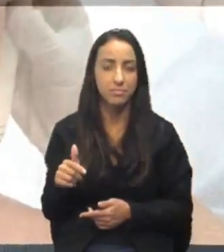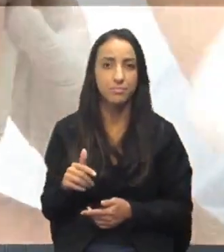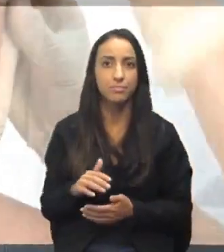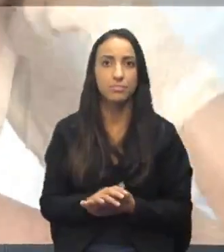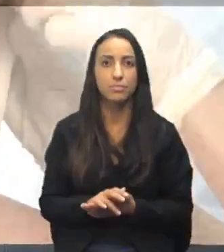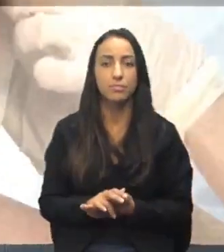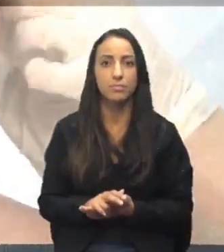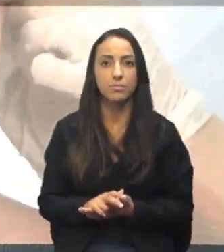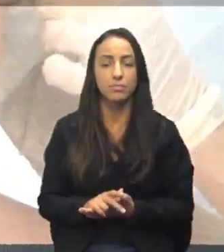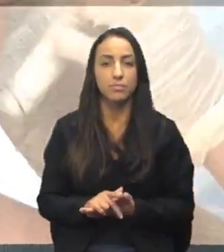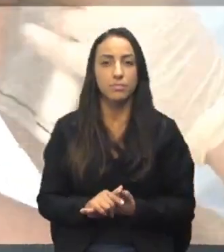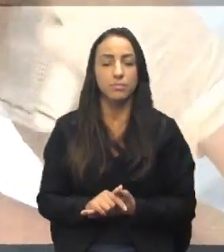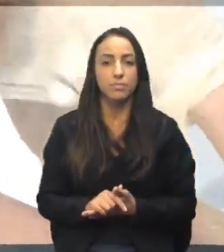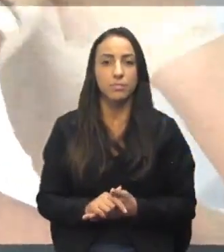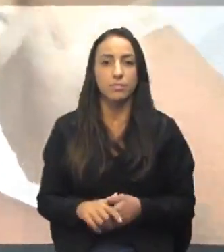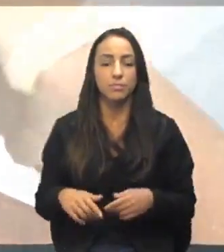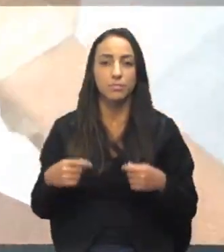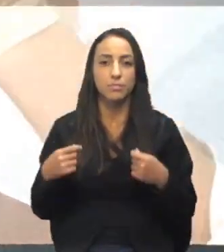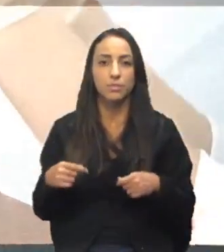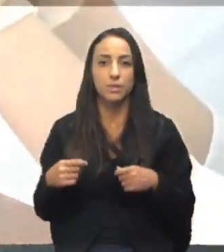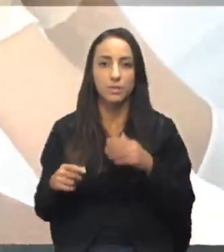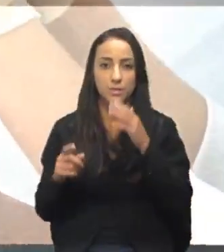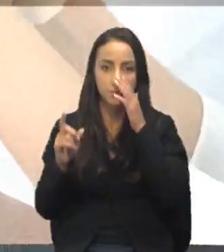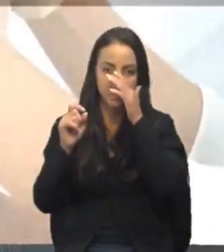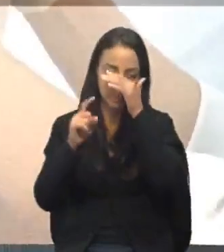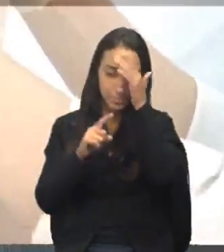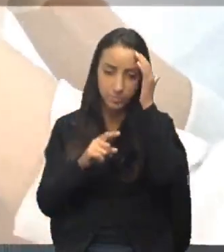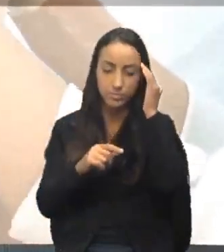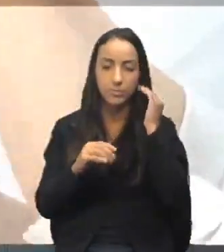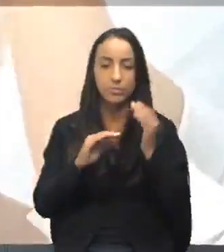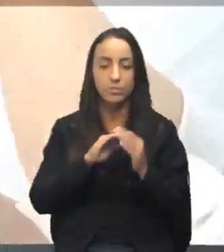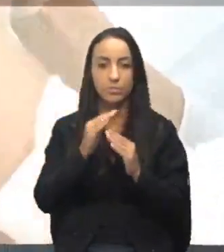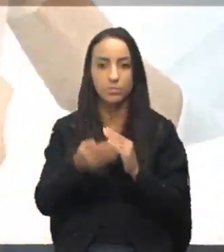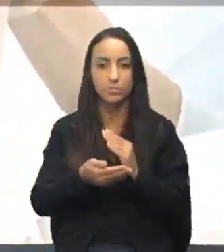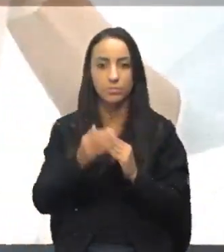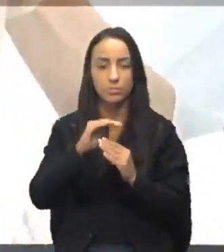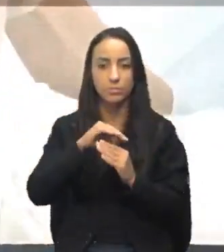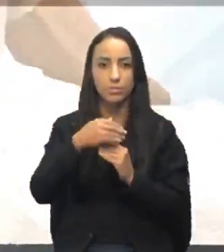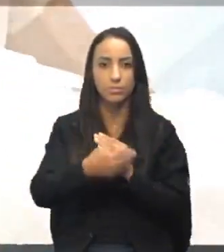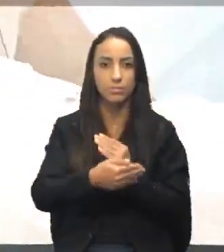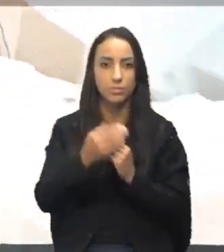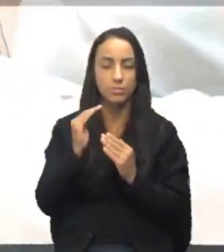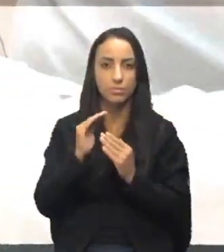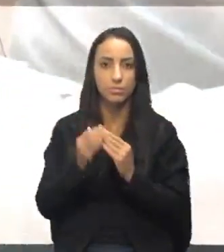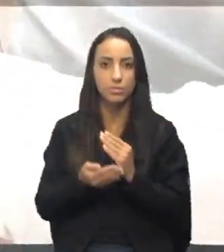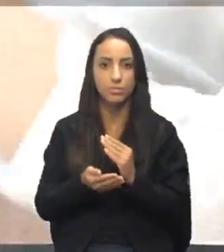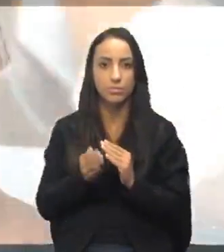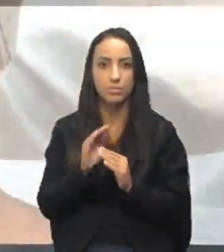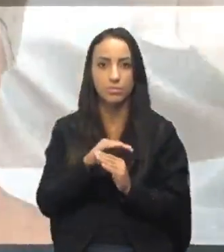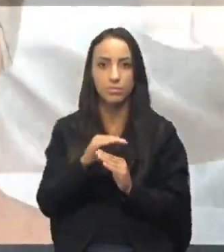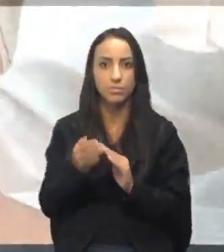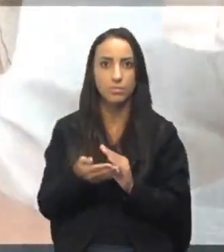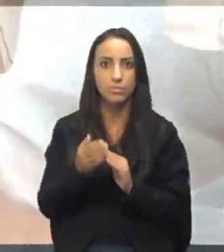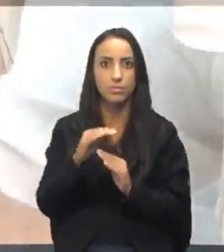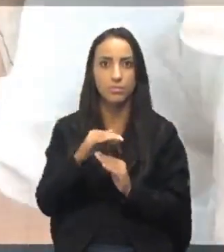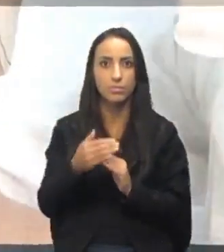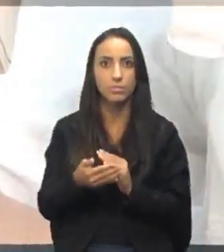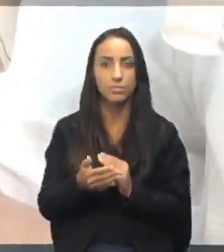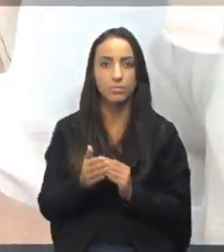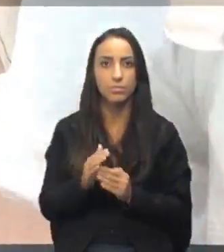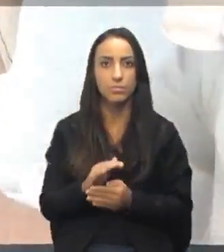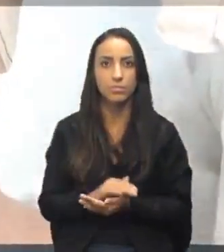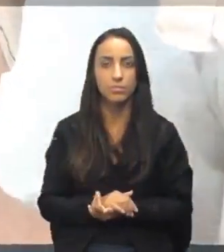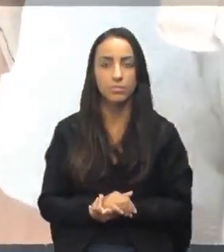E isso faz com que haja uma dificuldade muito grande de recobrir essas áreas, por isso a utilização desse